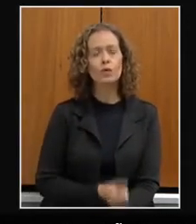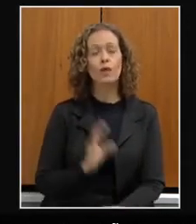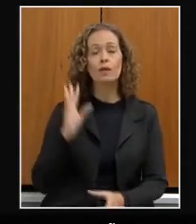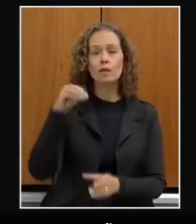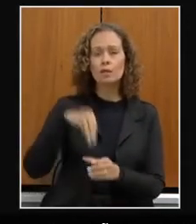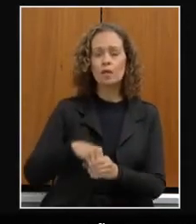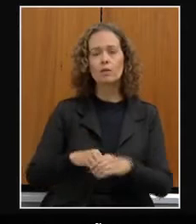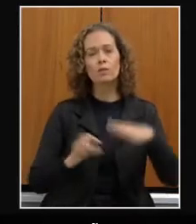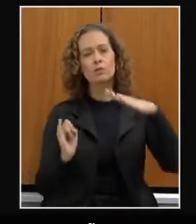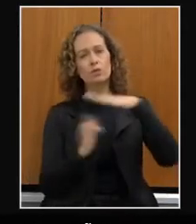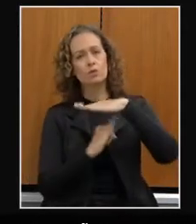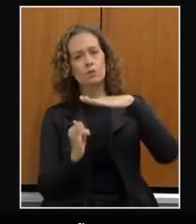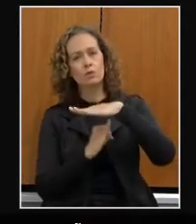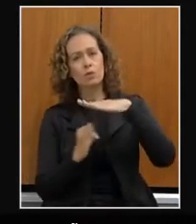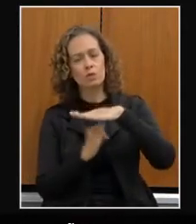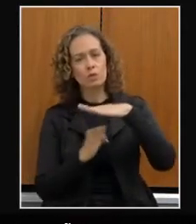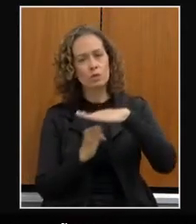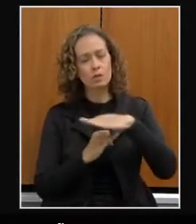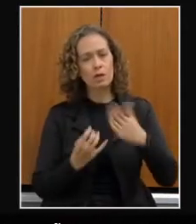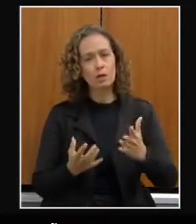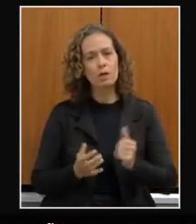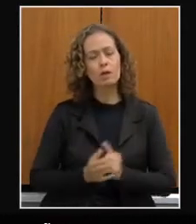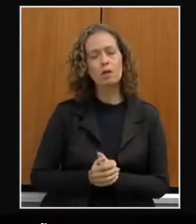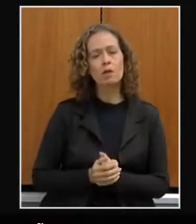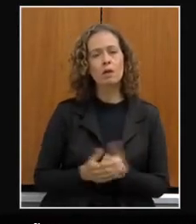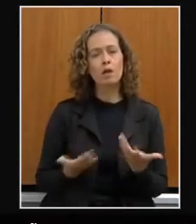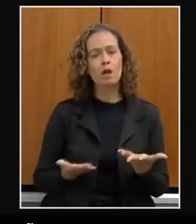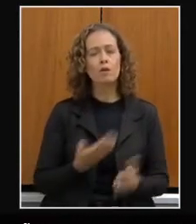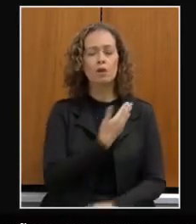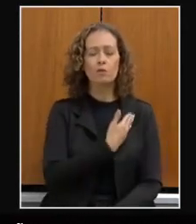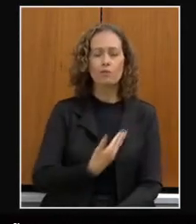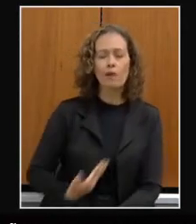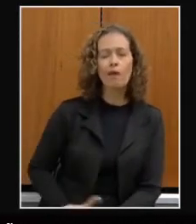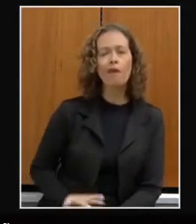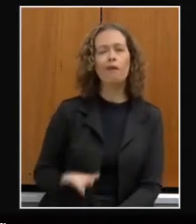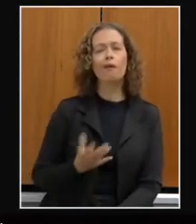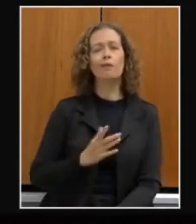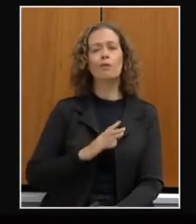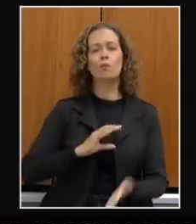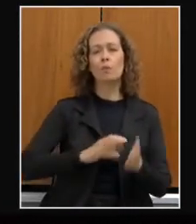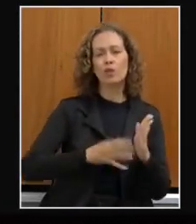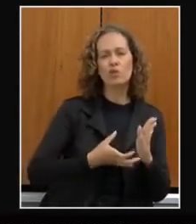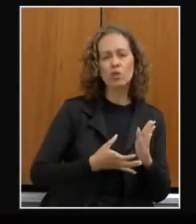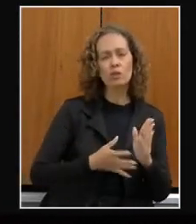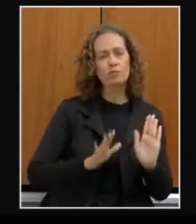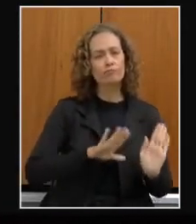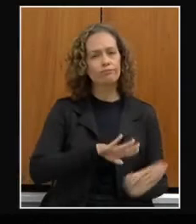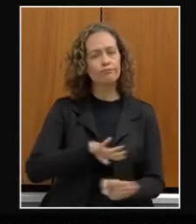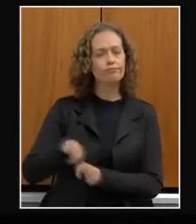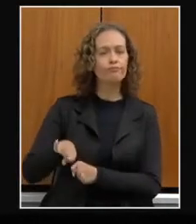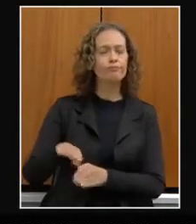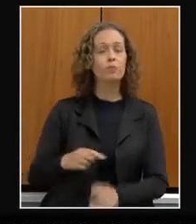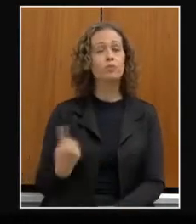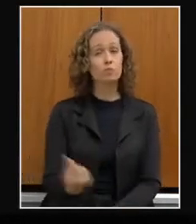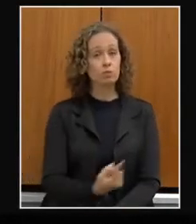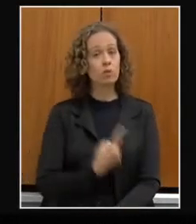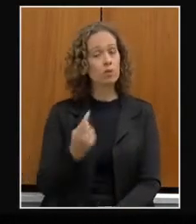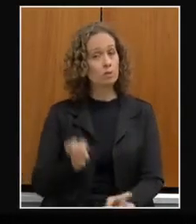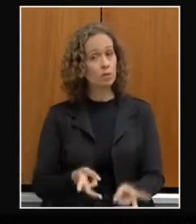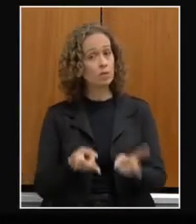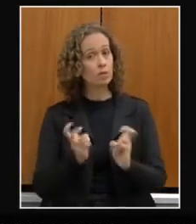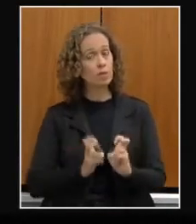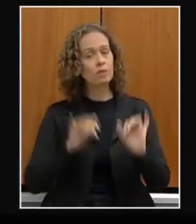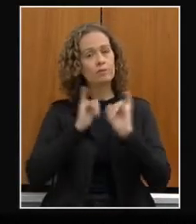sem levar adiante questões de governo de partidos eu tenho notado isso e eu faço essa